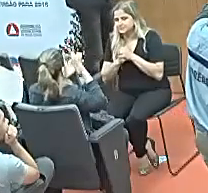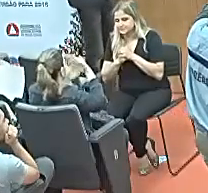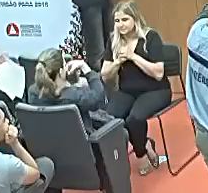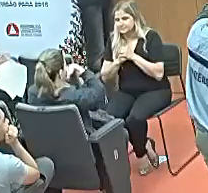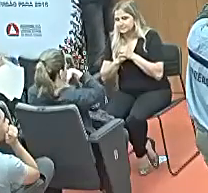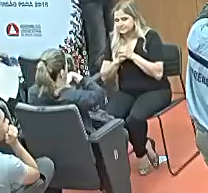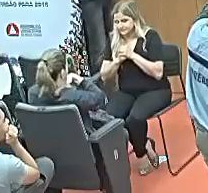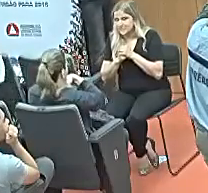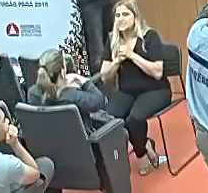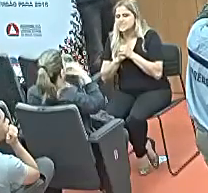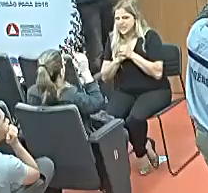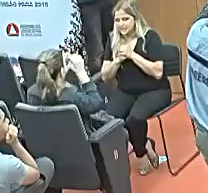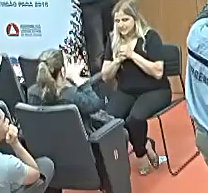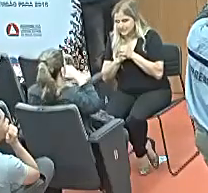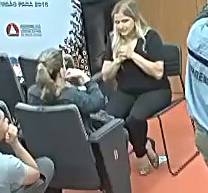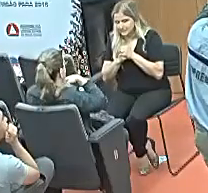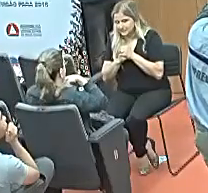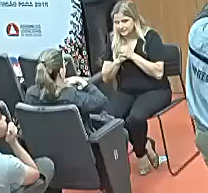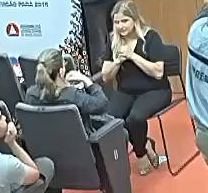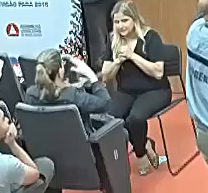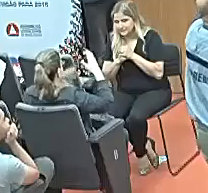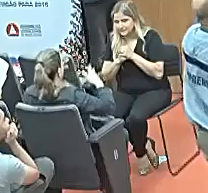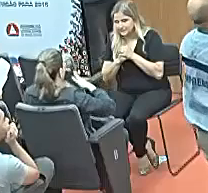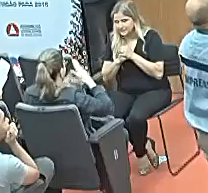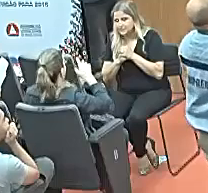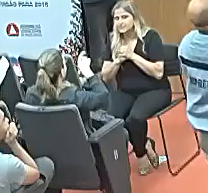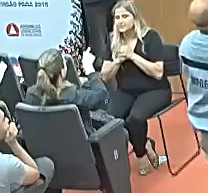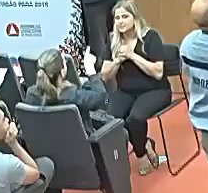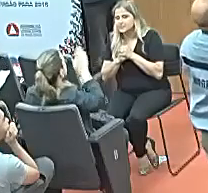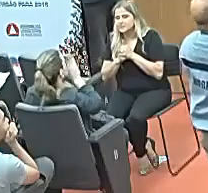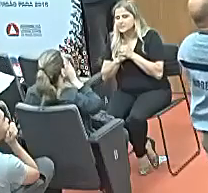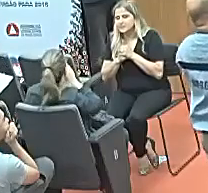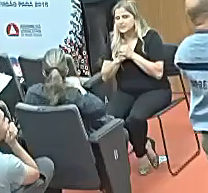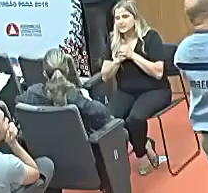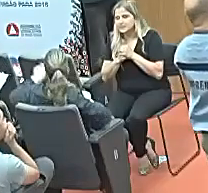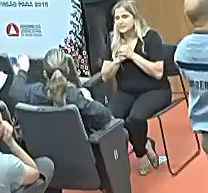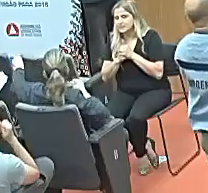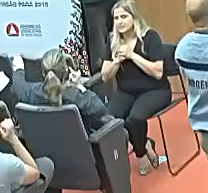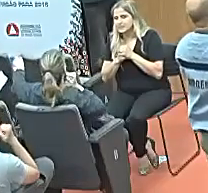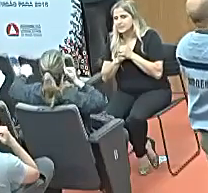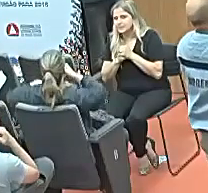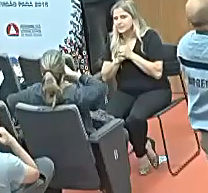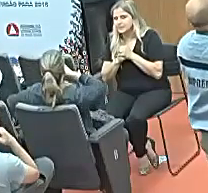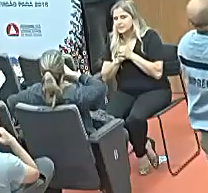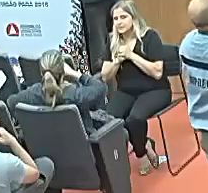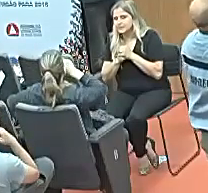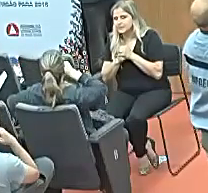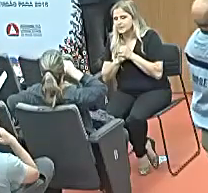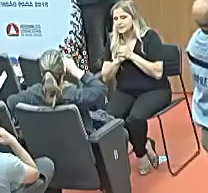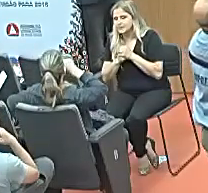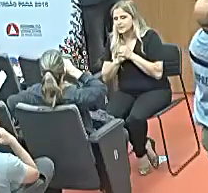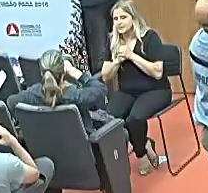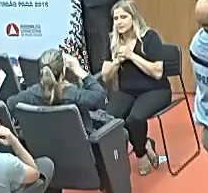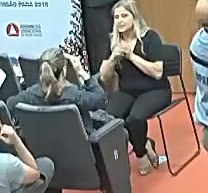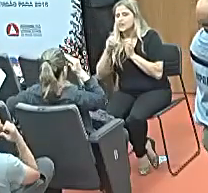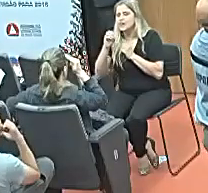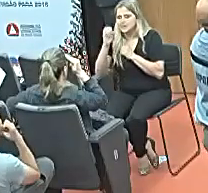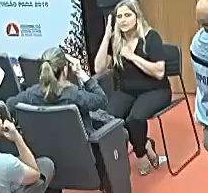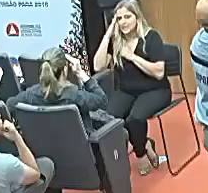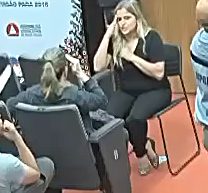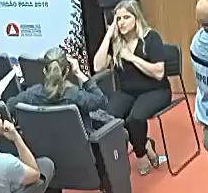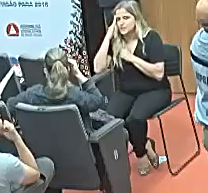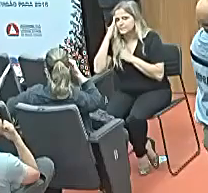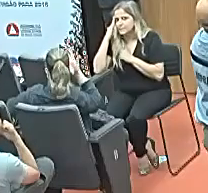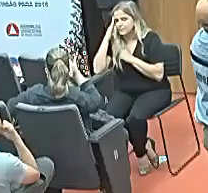legislativa acho que poderíamos ter avançado mais mas a política do dia a dia o